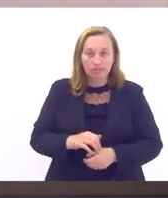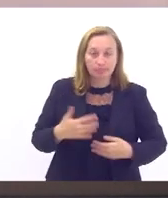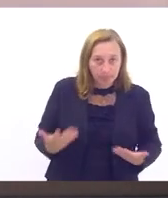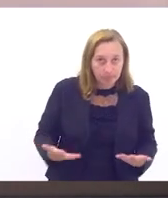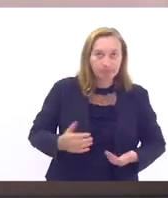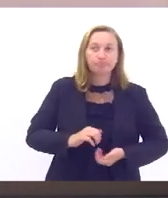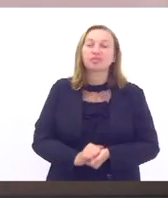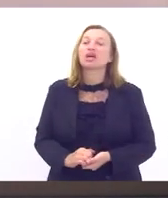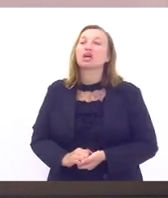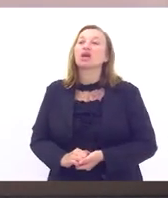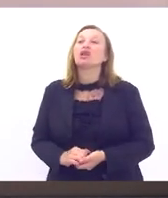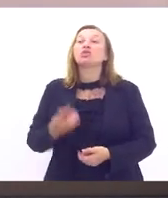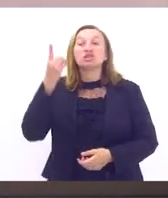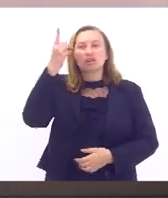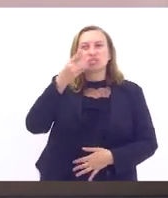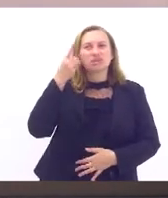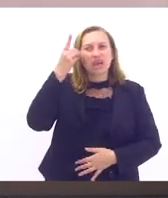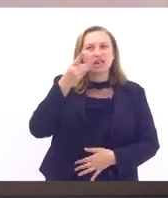Tá? E